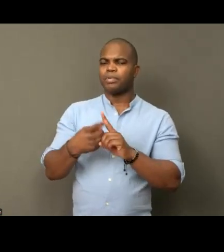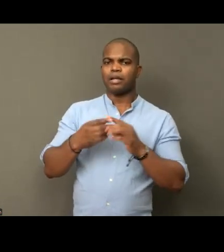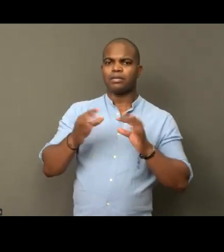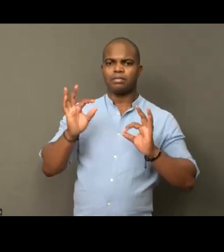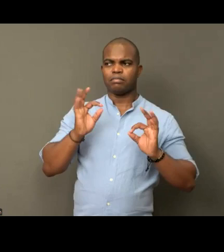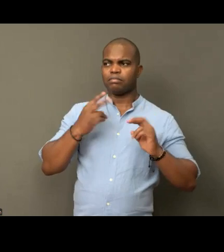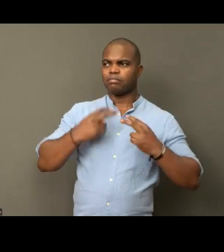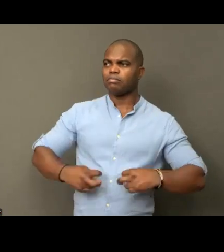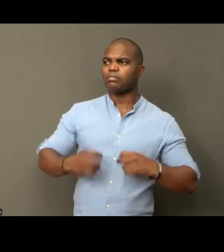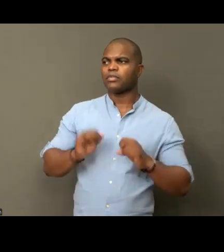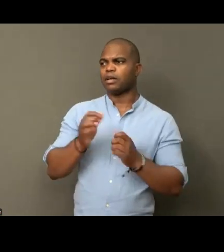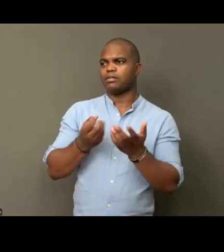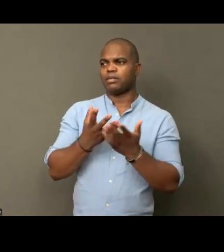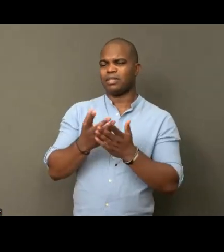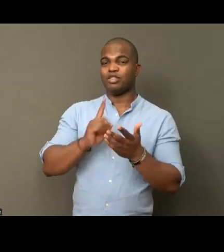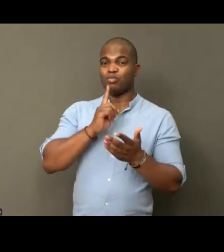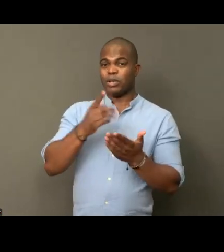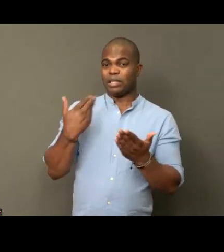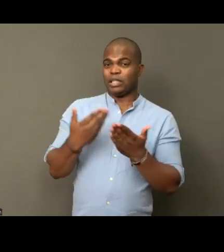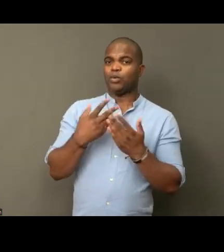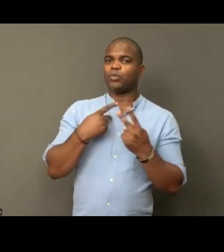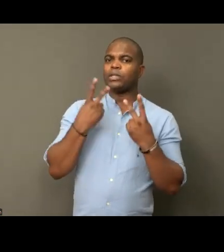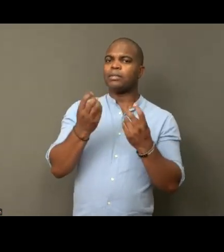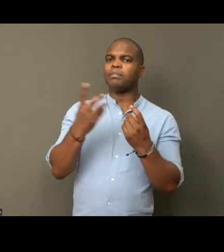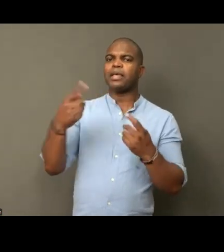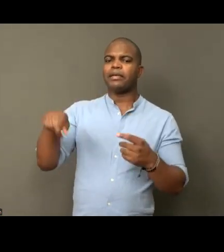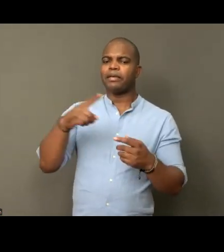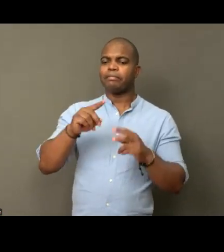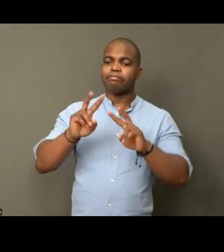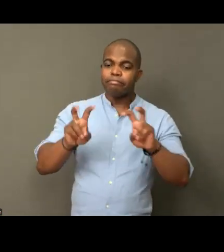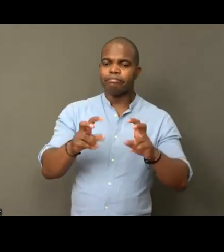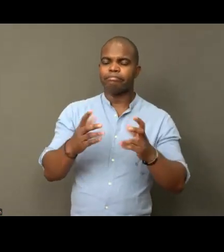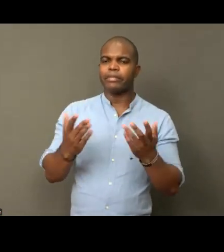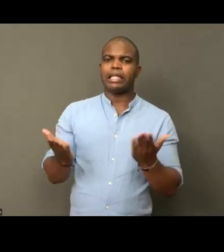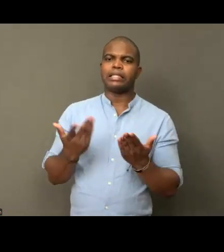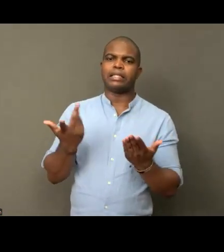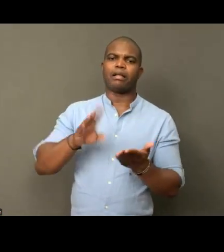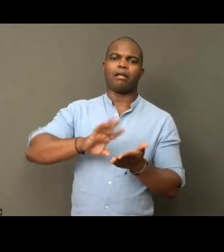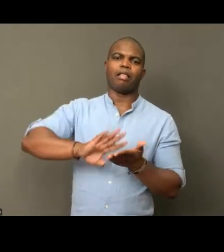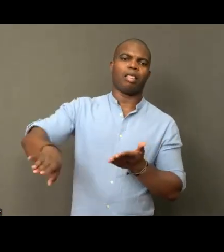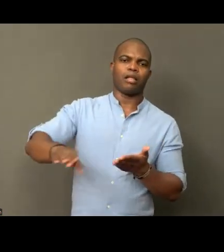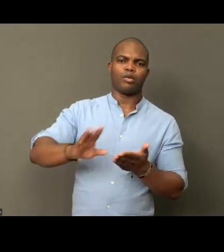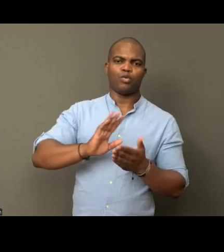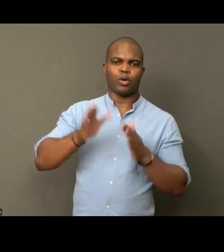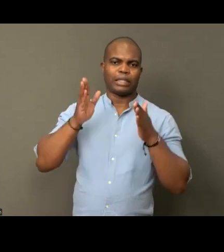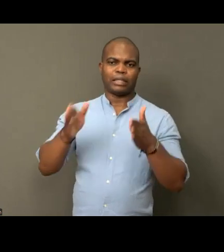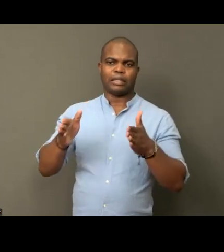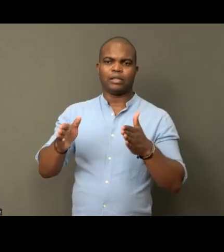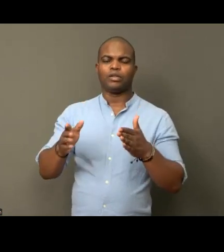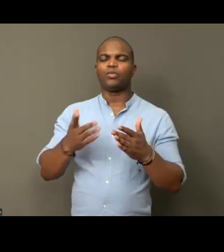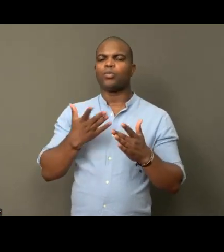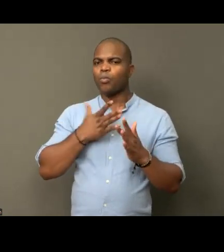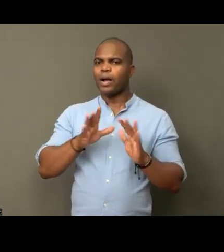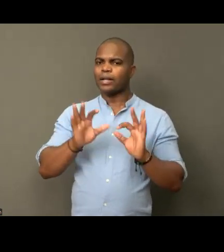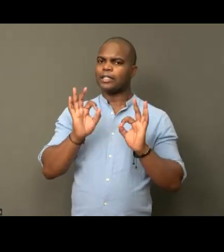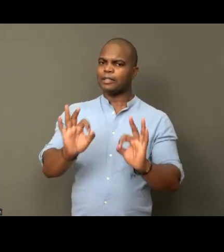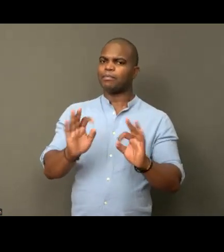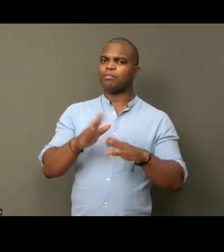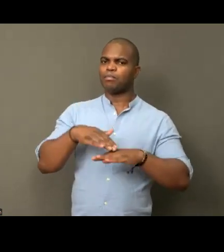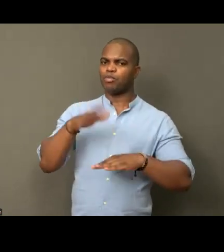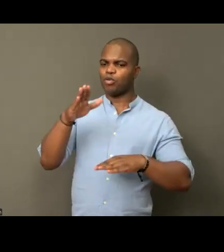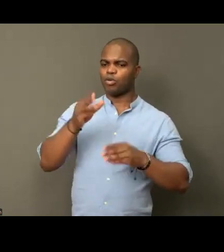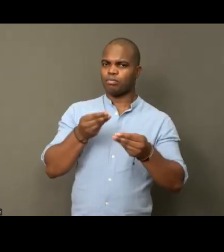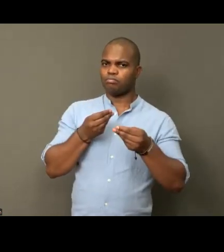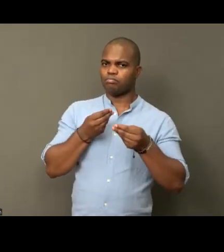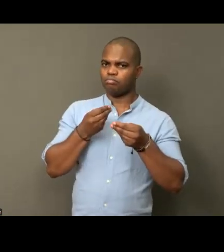de prevenção, diagnóstico e tratamento baseados na comunidade mais afetadas e melhorar